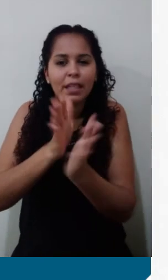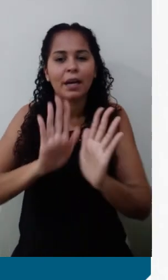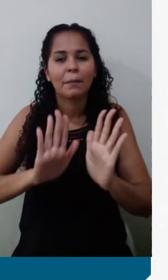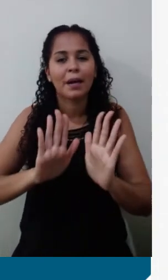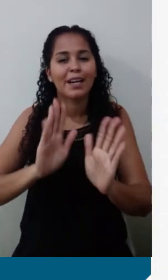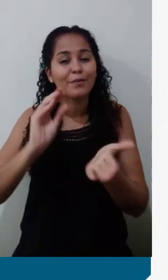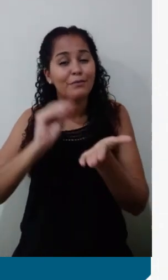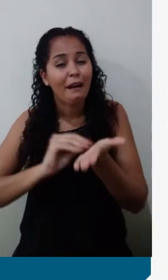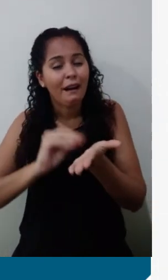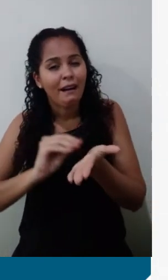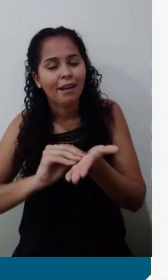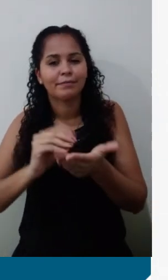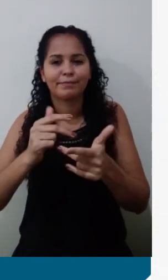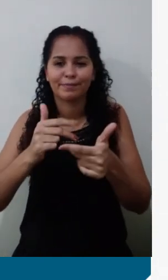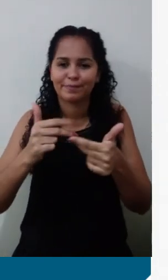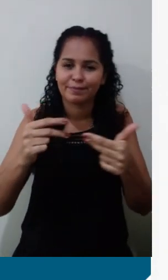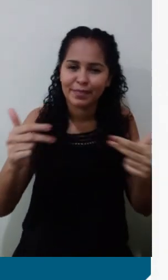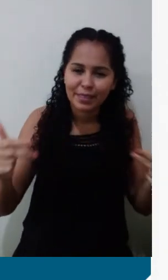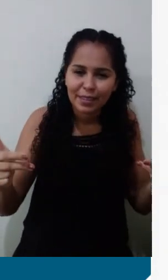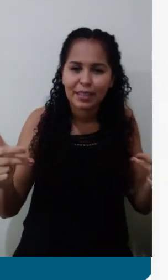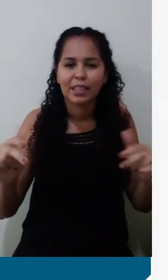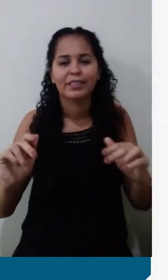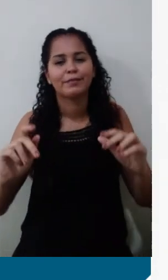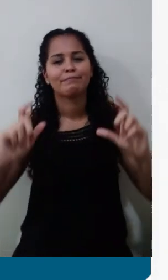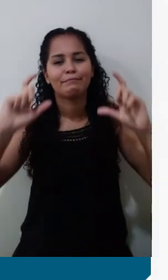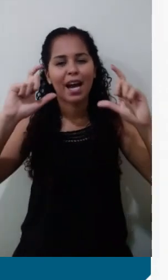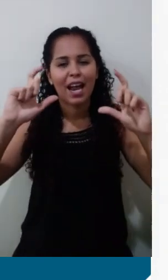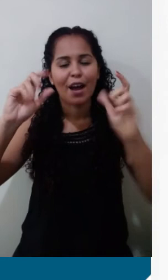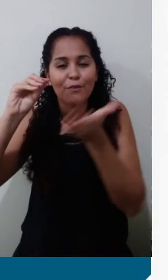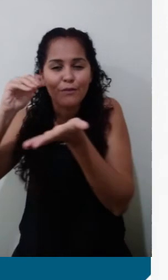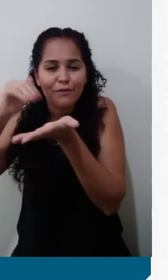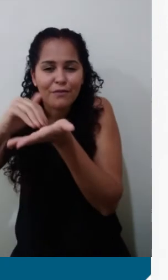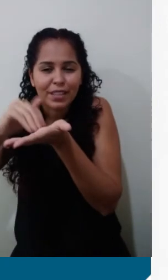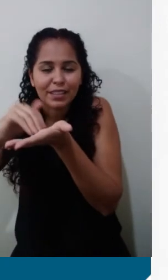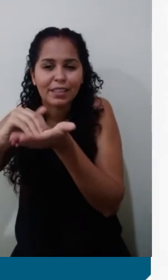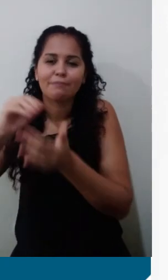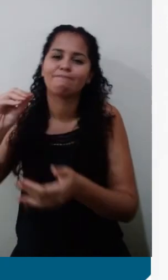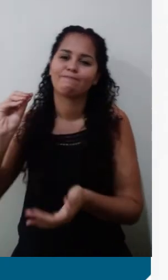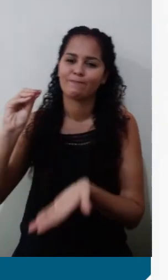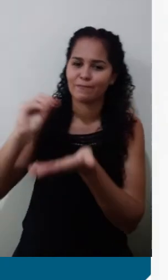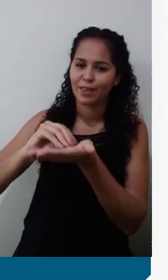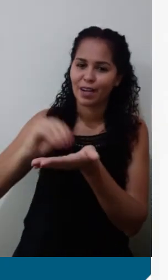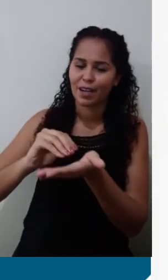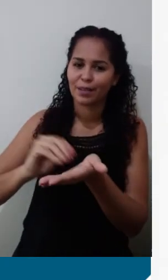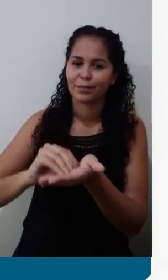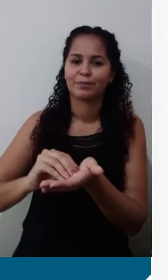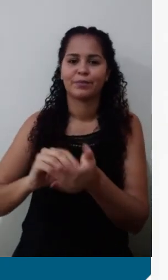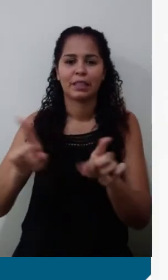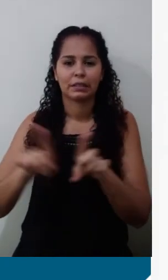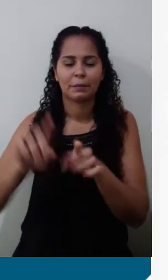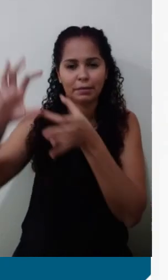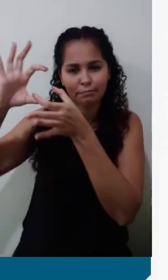que falta alguma coisa, normalmente um período final para completar o parágrafo, ou então uma